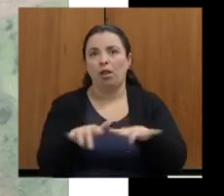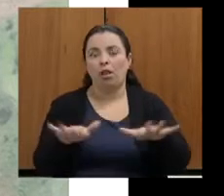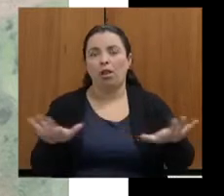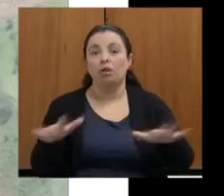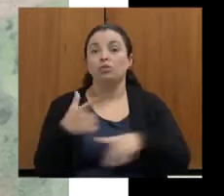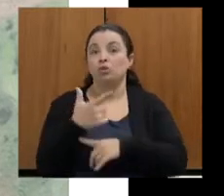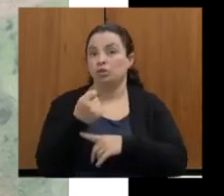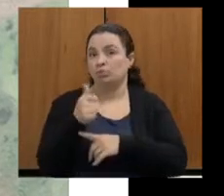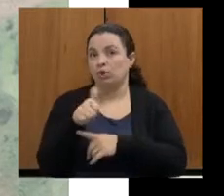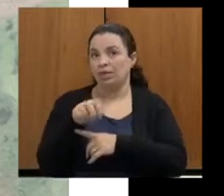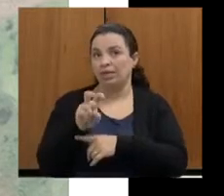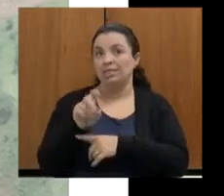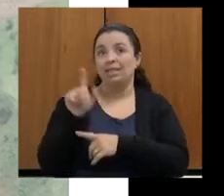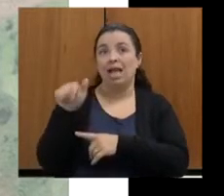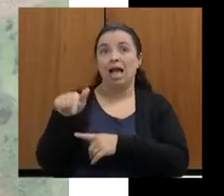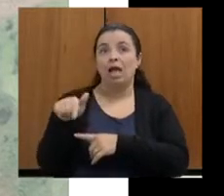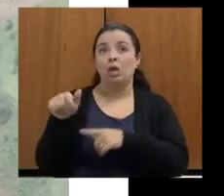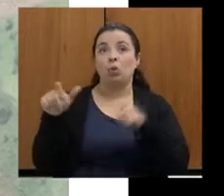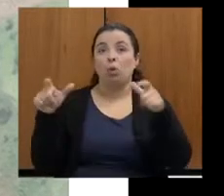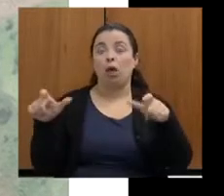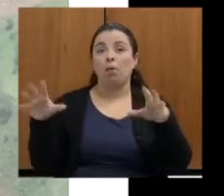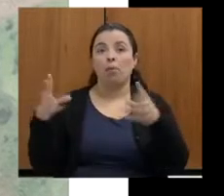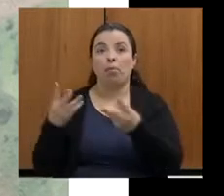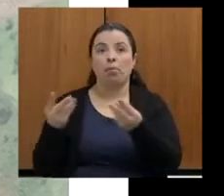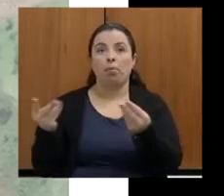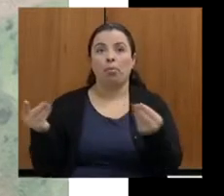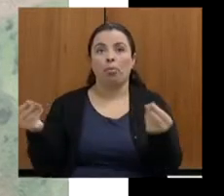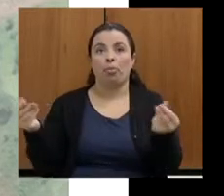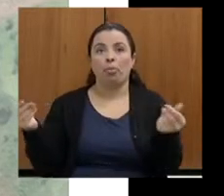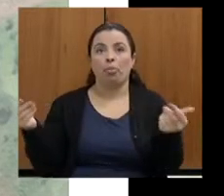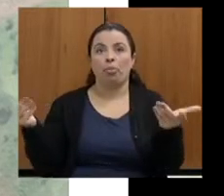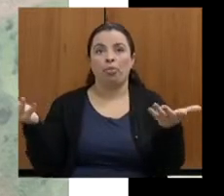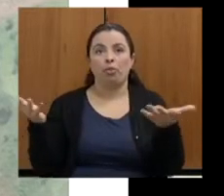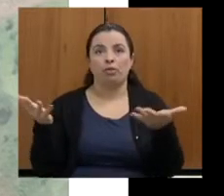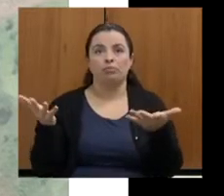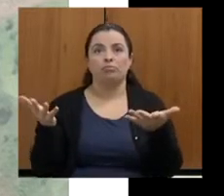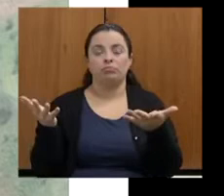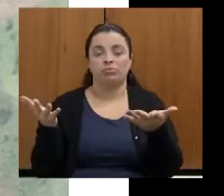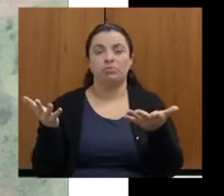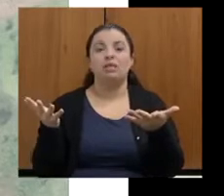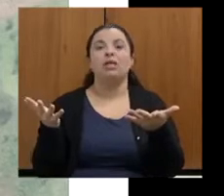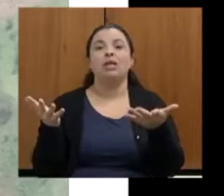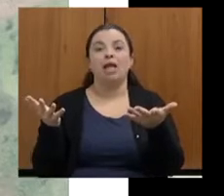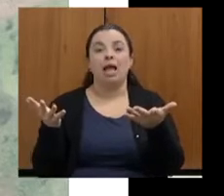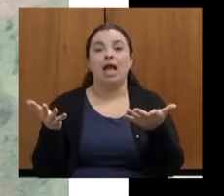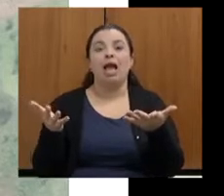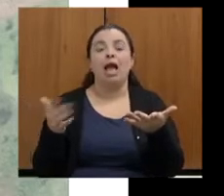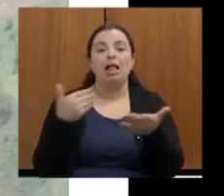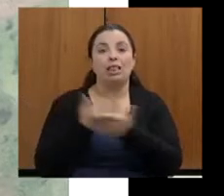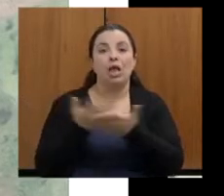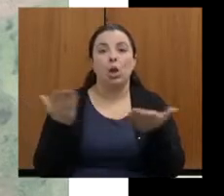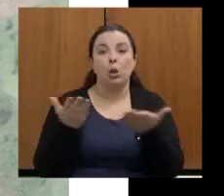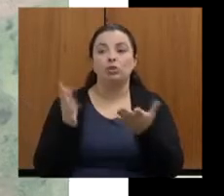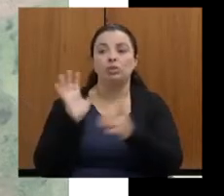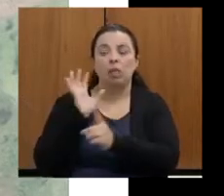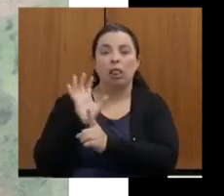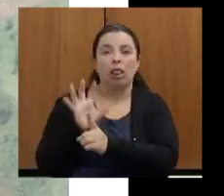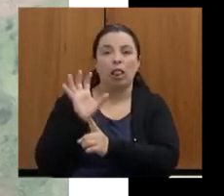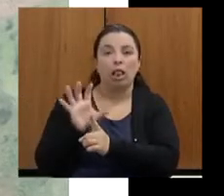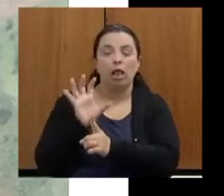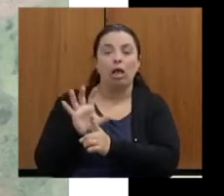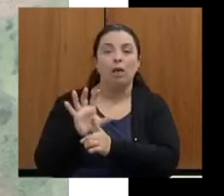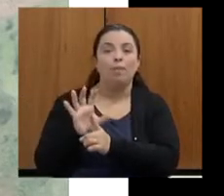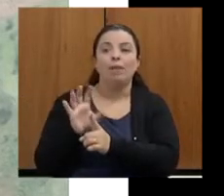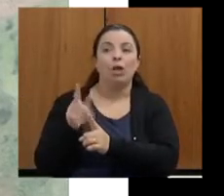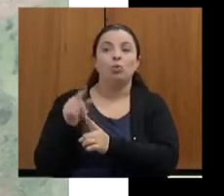será velho desaparece né portanto tentam fazer desde então com que desapareça a comunidade de Gesteira